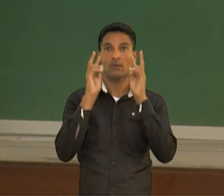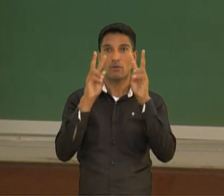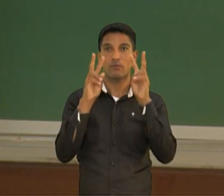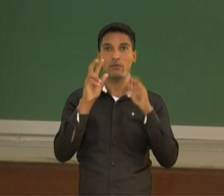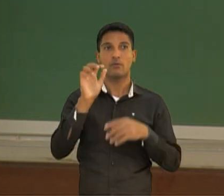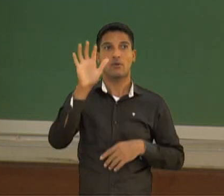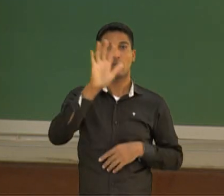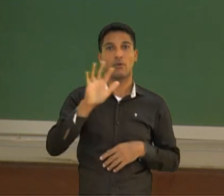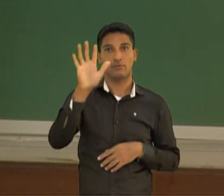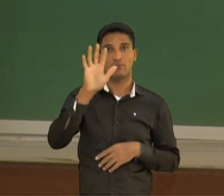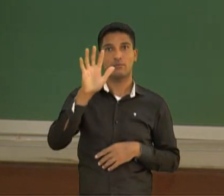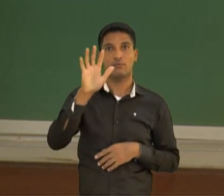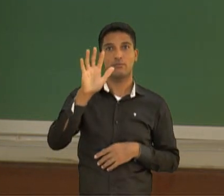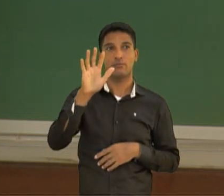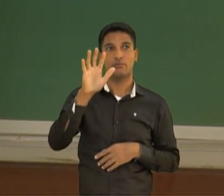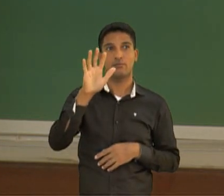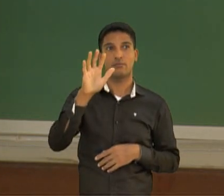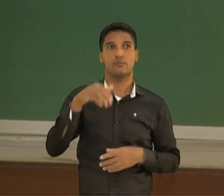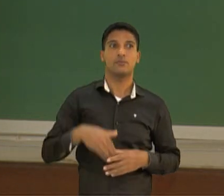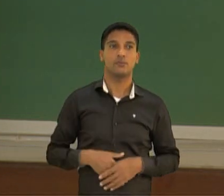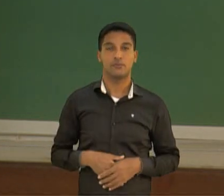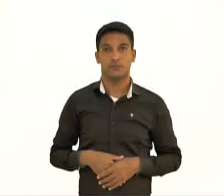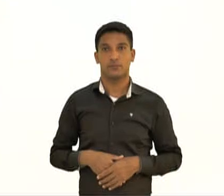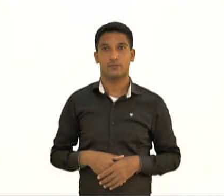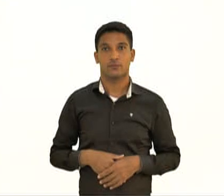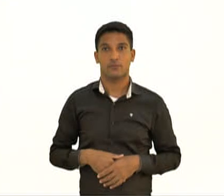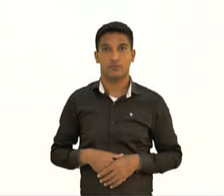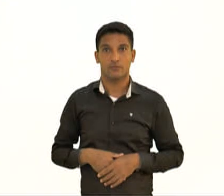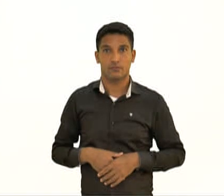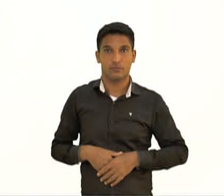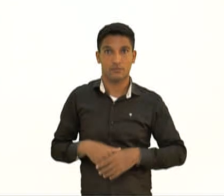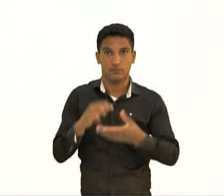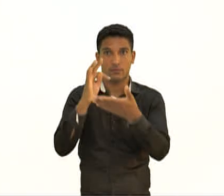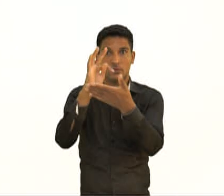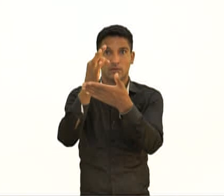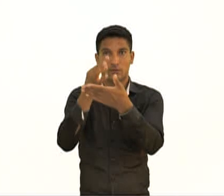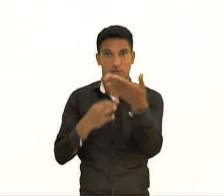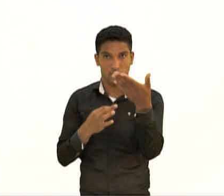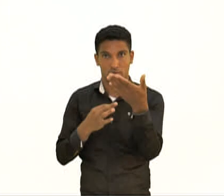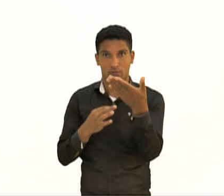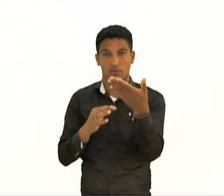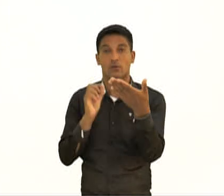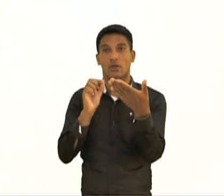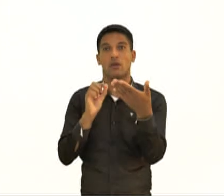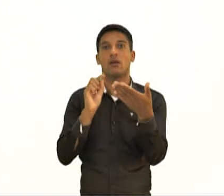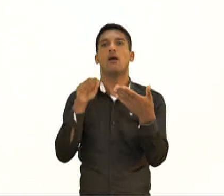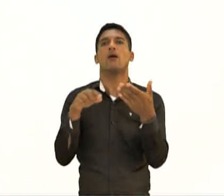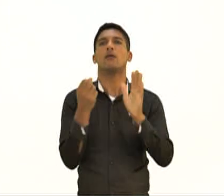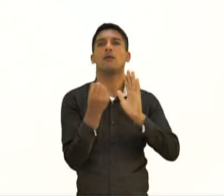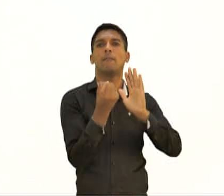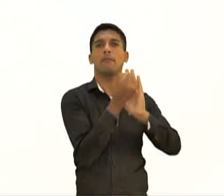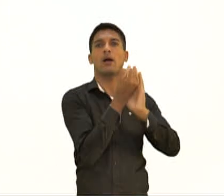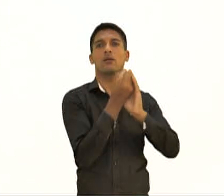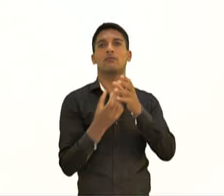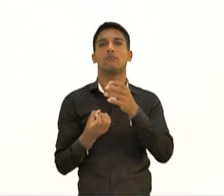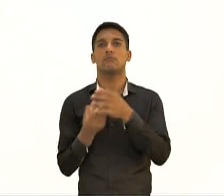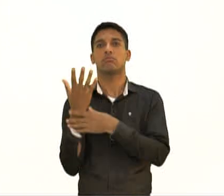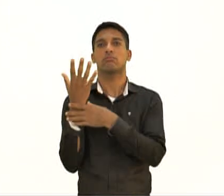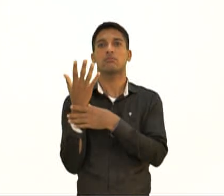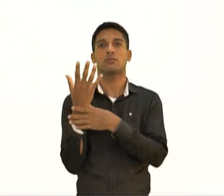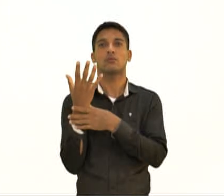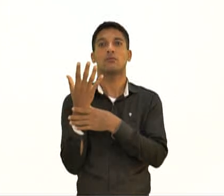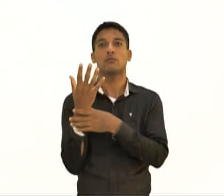gente tem um textinho aqui, olha só. Considerado o marco que dá origem ao movimento, A tela Les